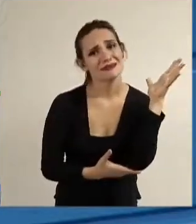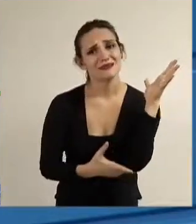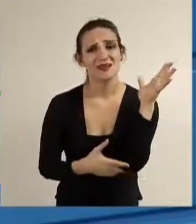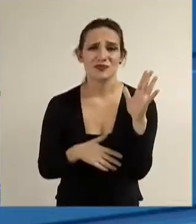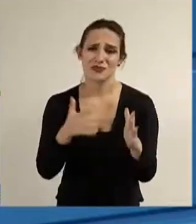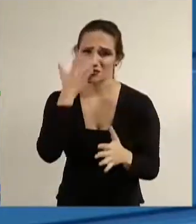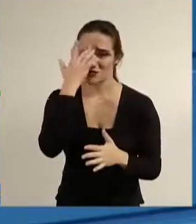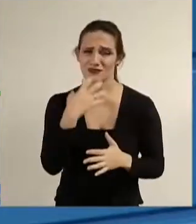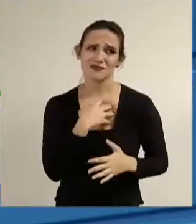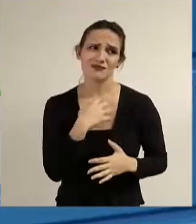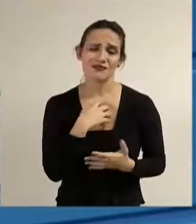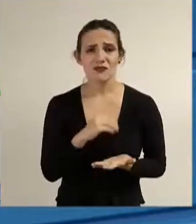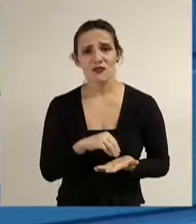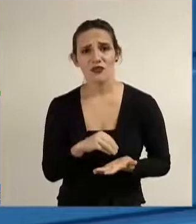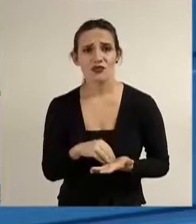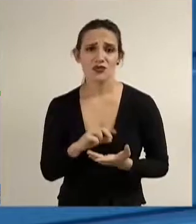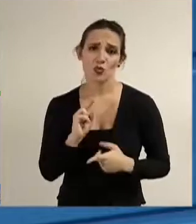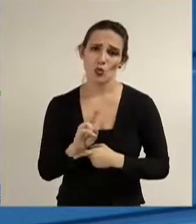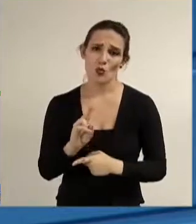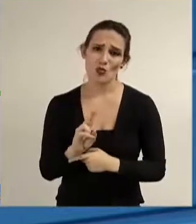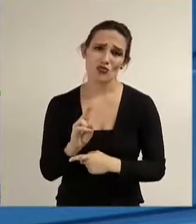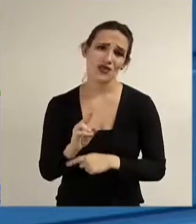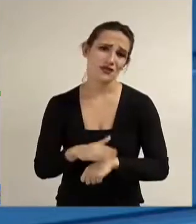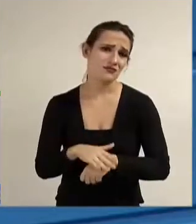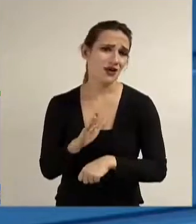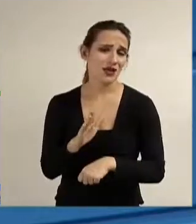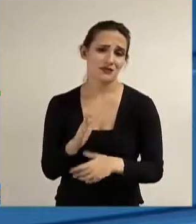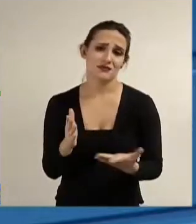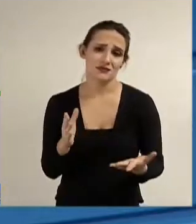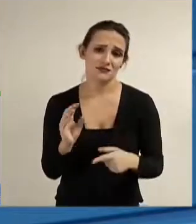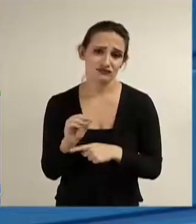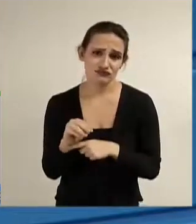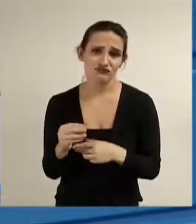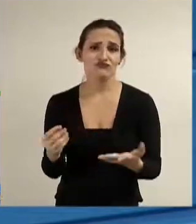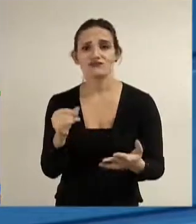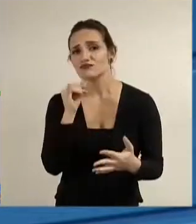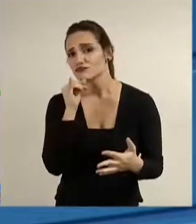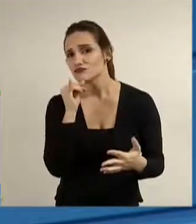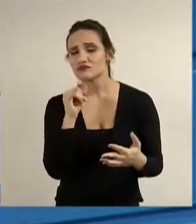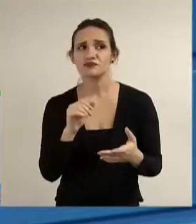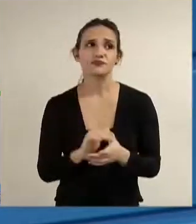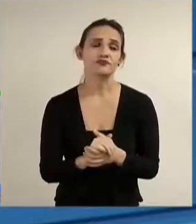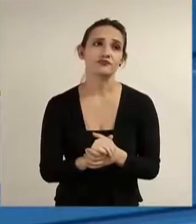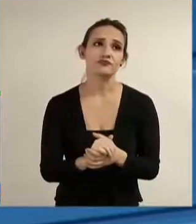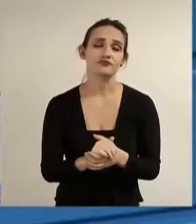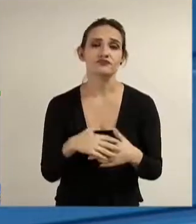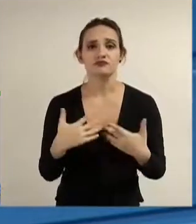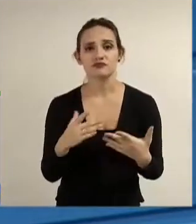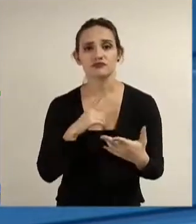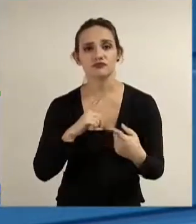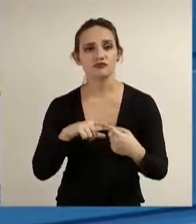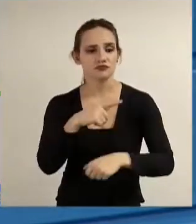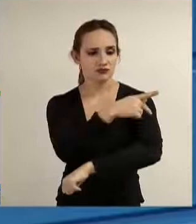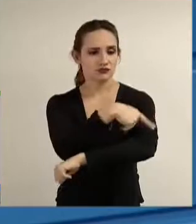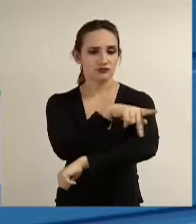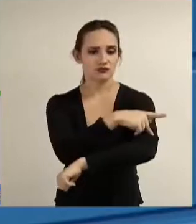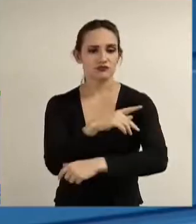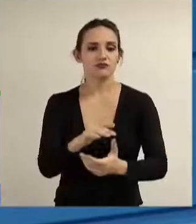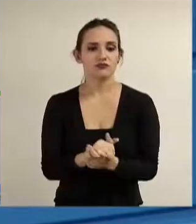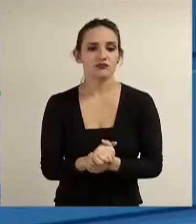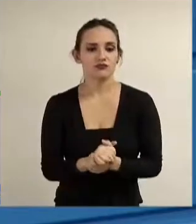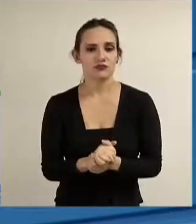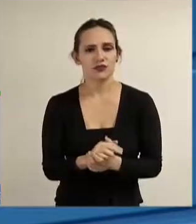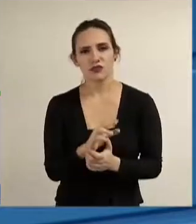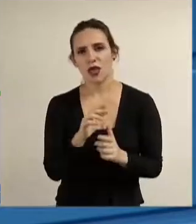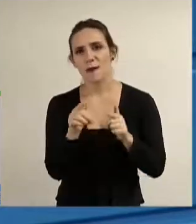espaço, e principalmente da manutenção, dos cuidados. Nós temos problemas lá com o Parque Antenor Martins, que é o chamado